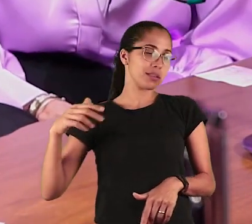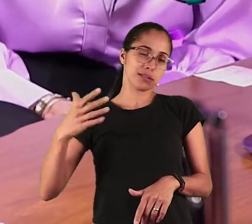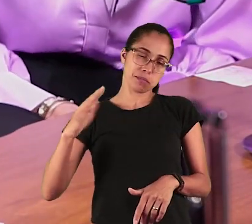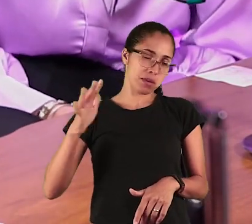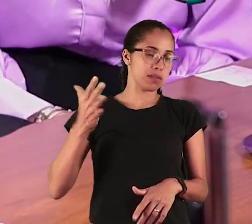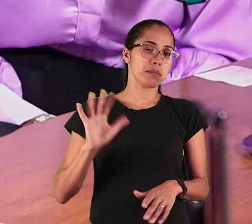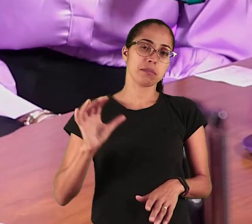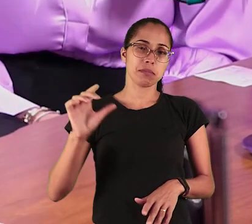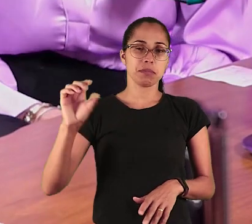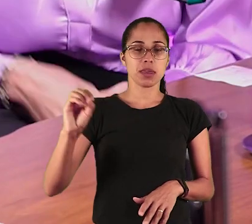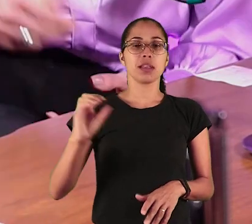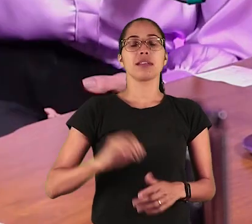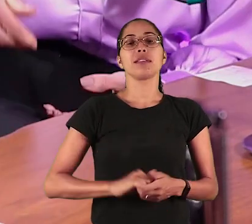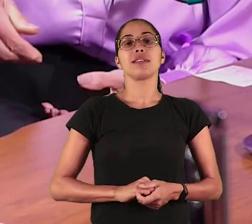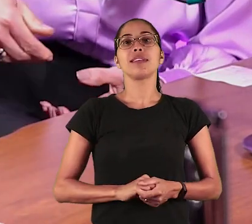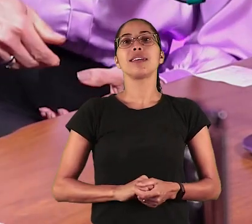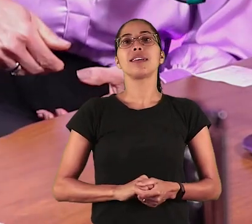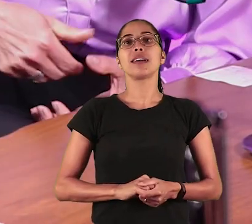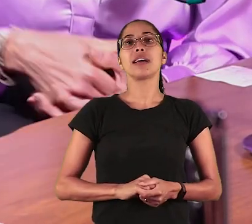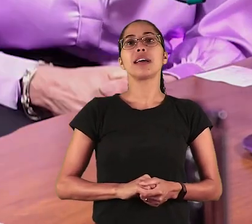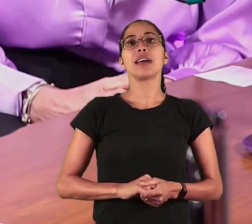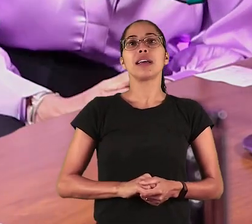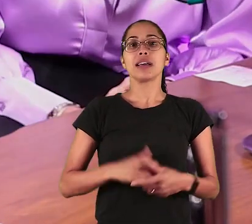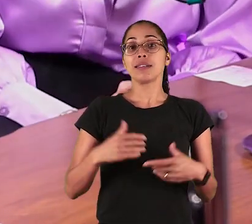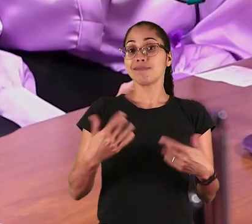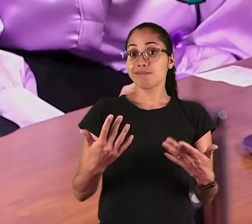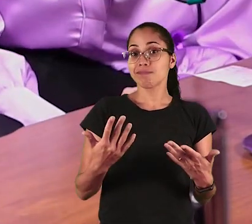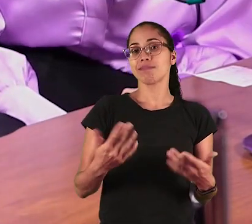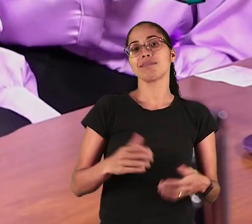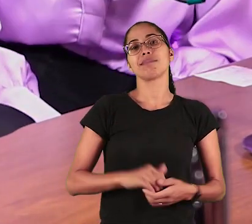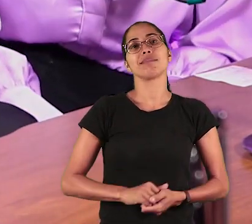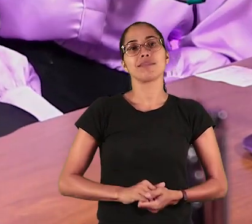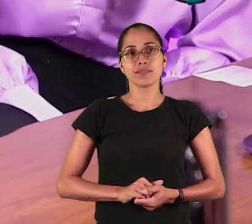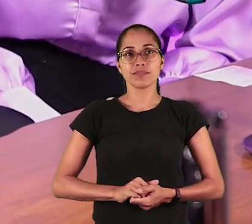as contas as coisas não tem esse ano eu faço 50